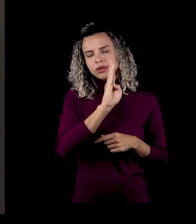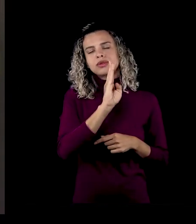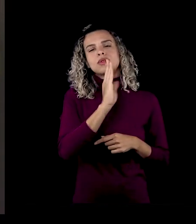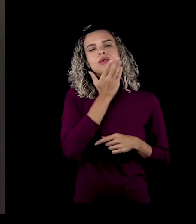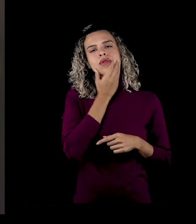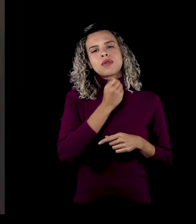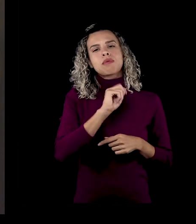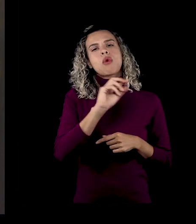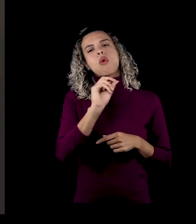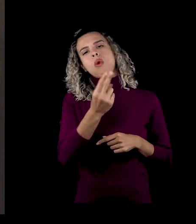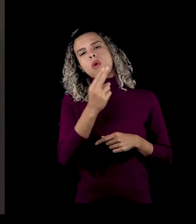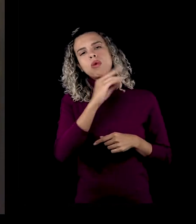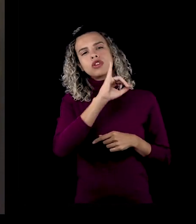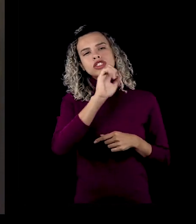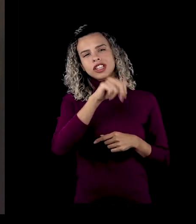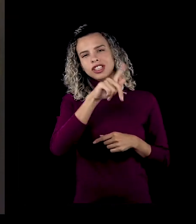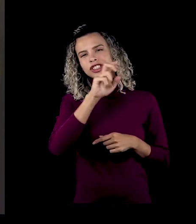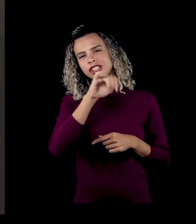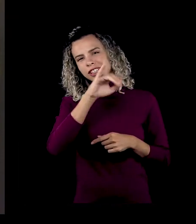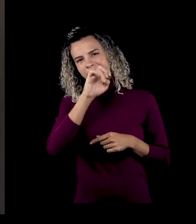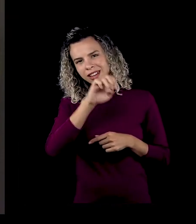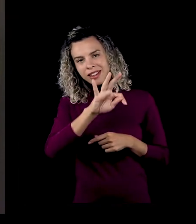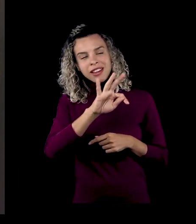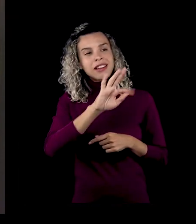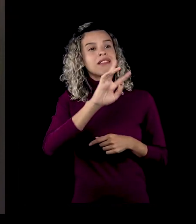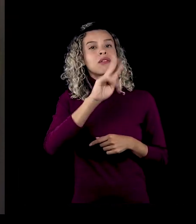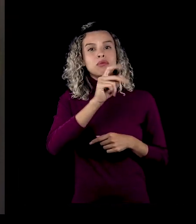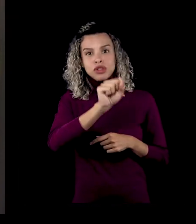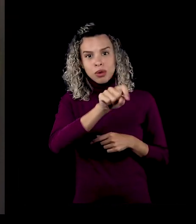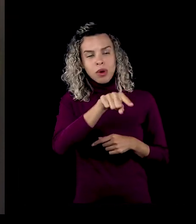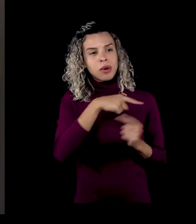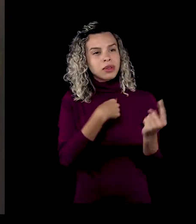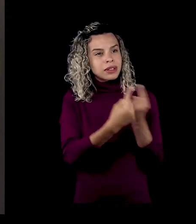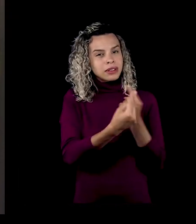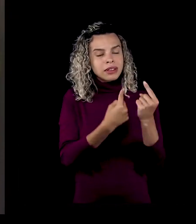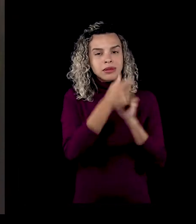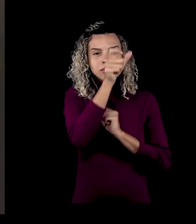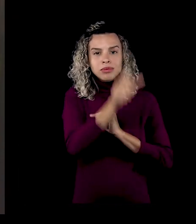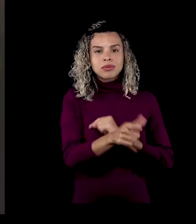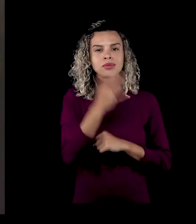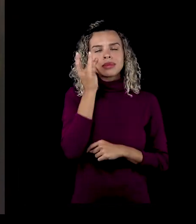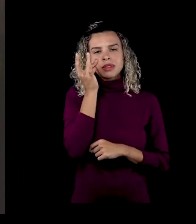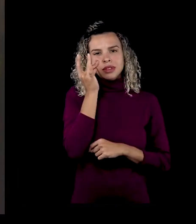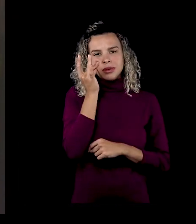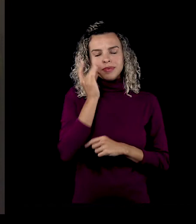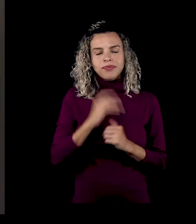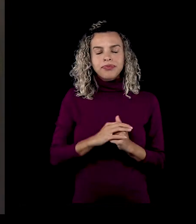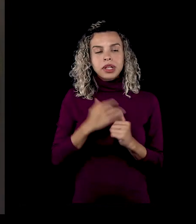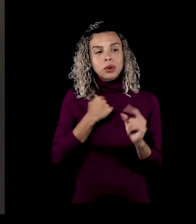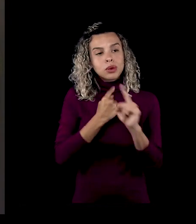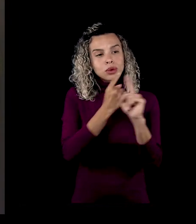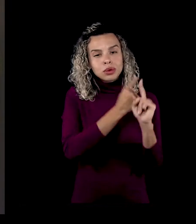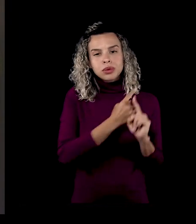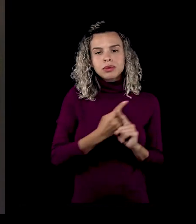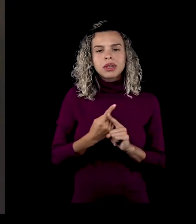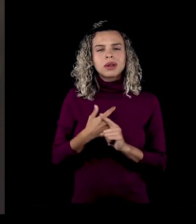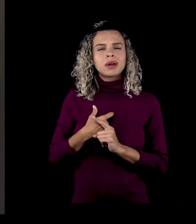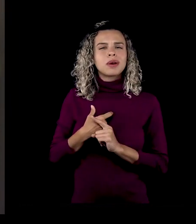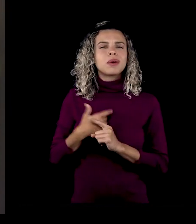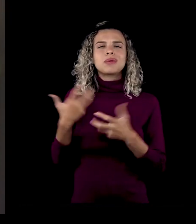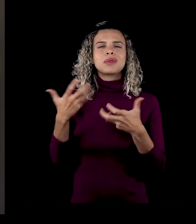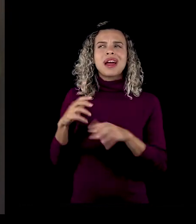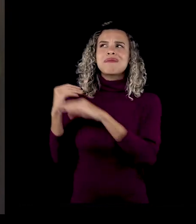ou homossexuais, como Jean Genet, eu estava em debate com o humano. E descobrindo que eu não queria